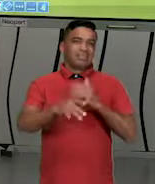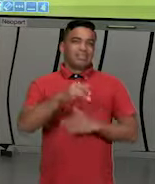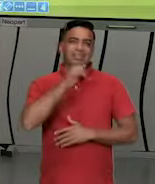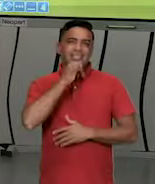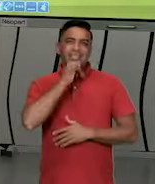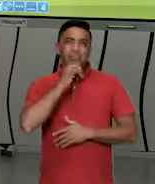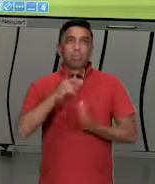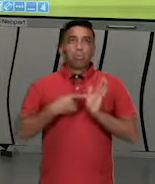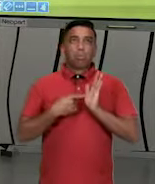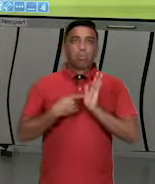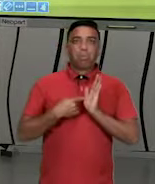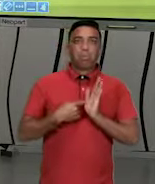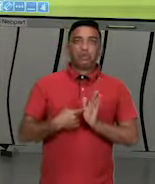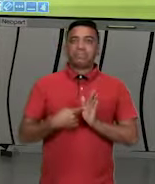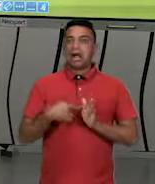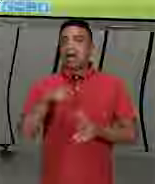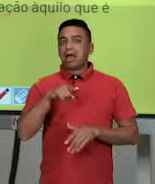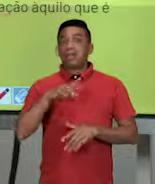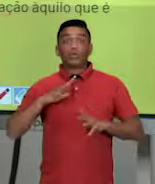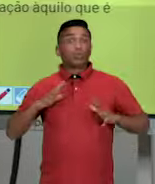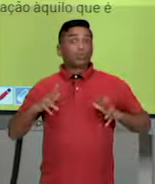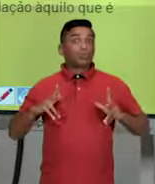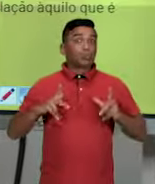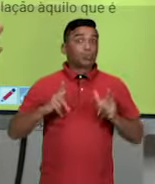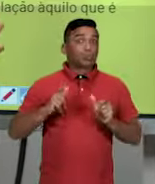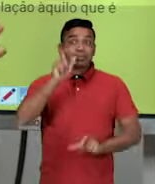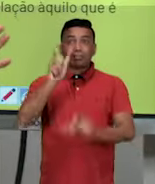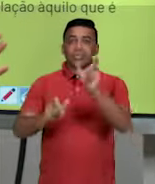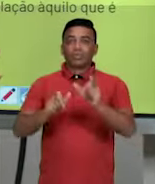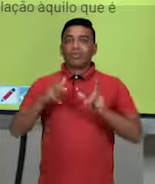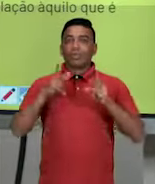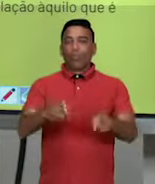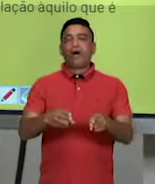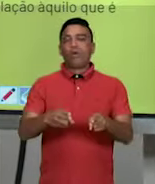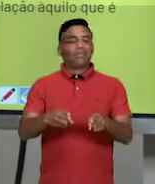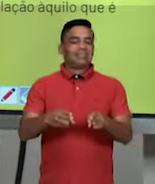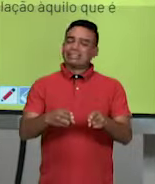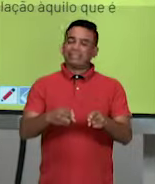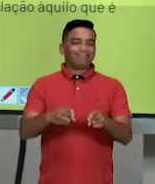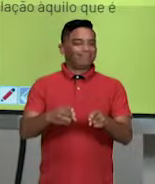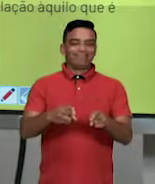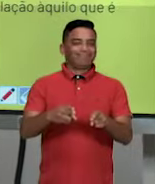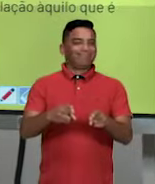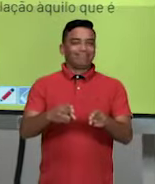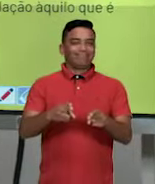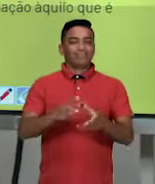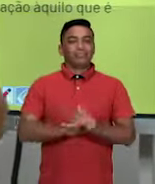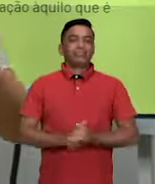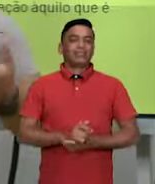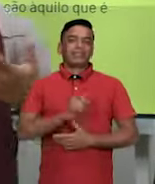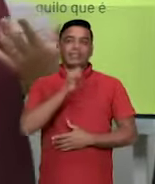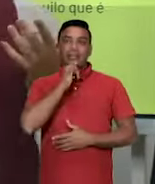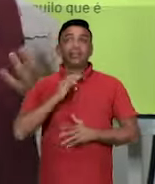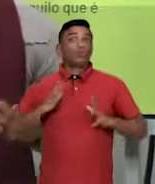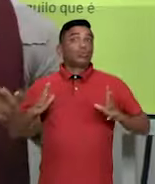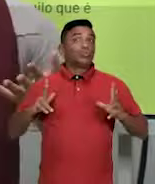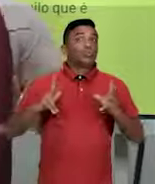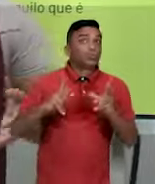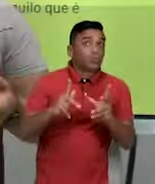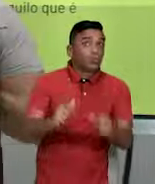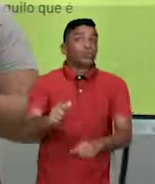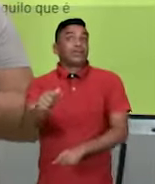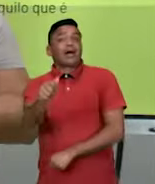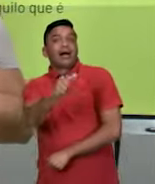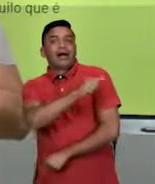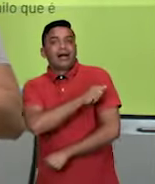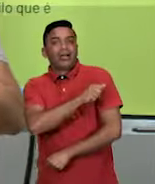trazer aquilo como se fosse todo mundo. Um exemplo de generalização. Todos os estudantes do Brasil